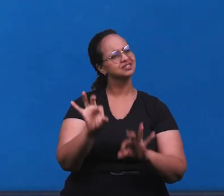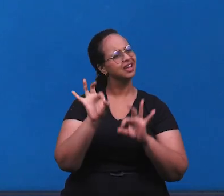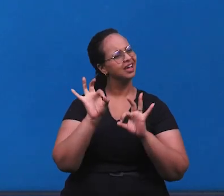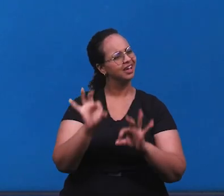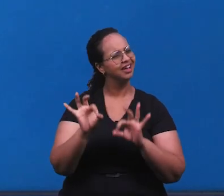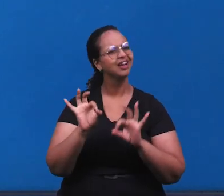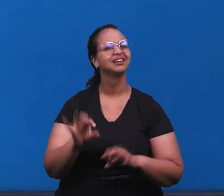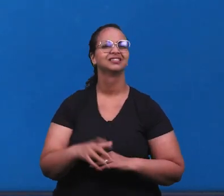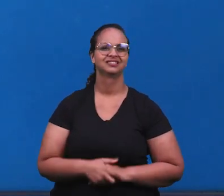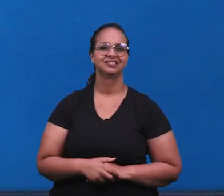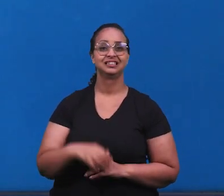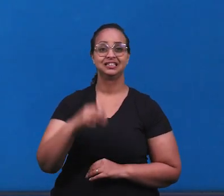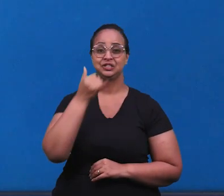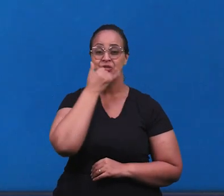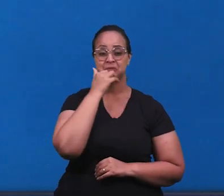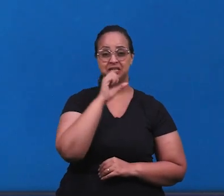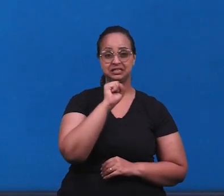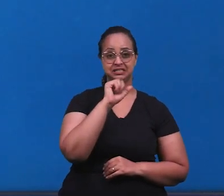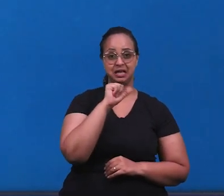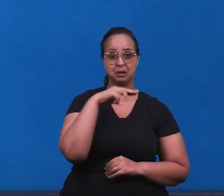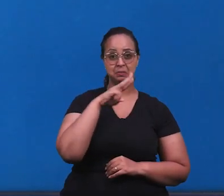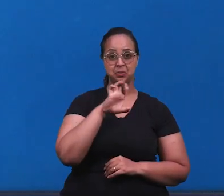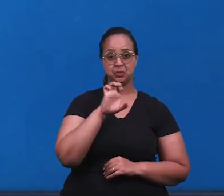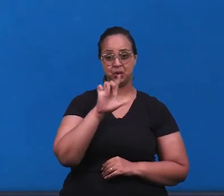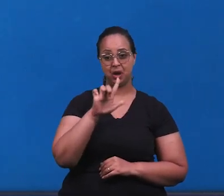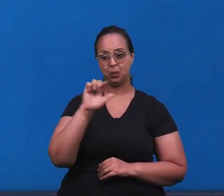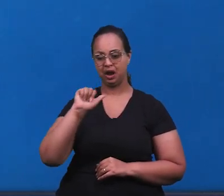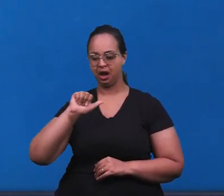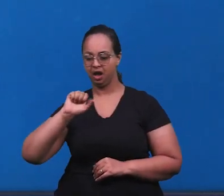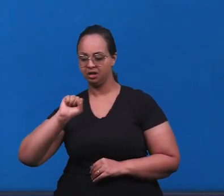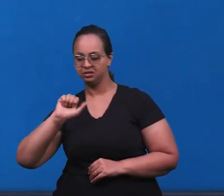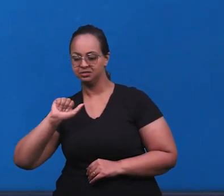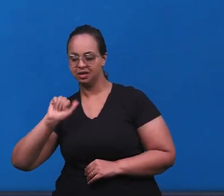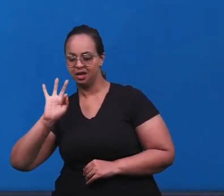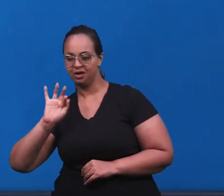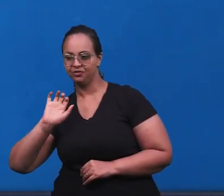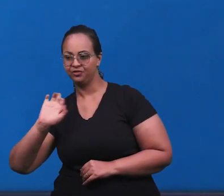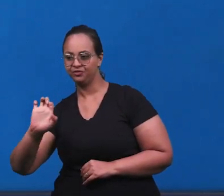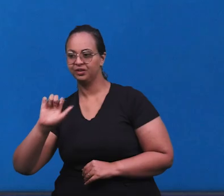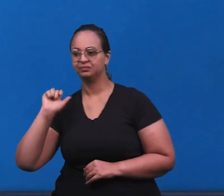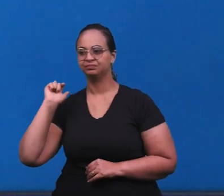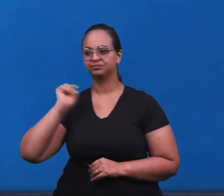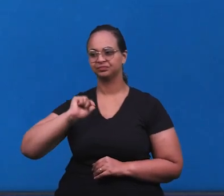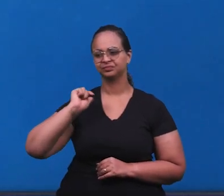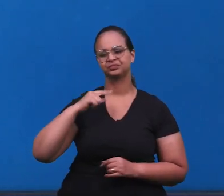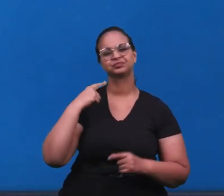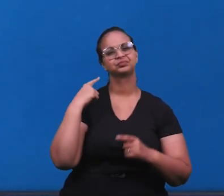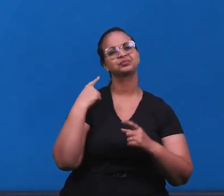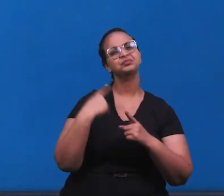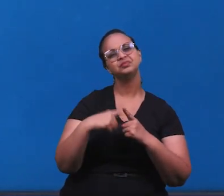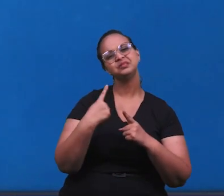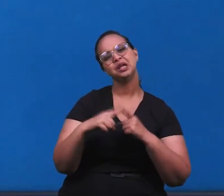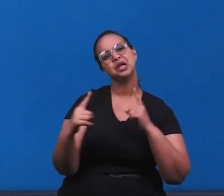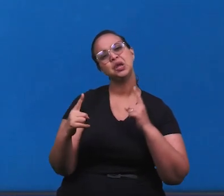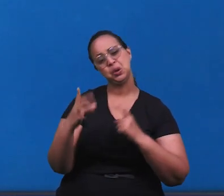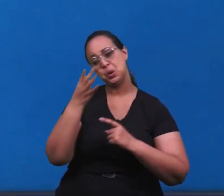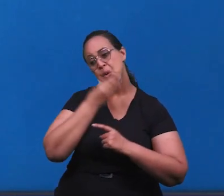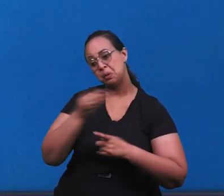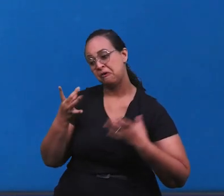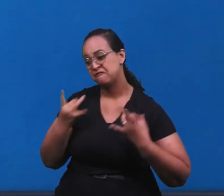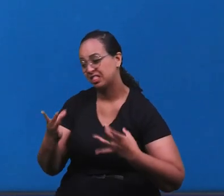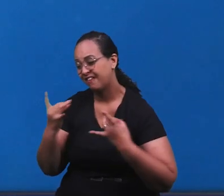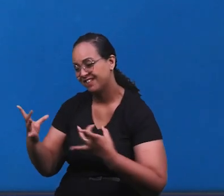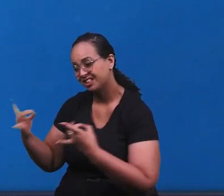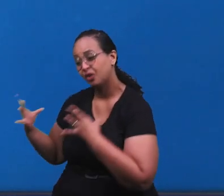né? Com relação ao Samuel, né? Samuel Azaf. O Samuel colocando ali muito bem que o